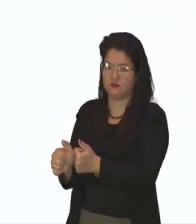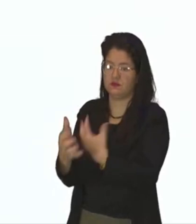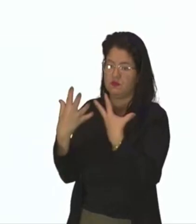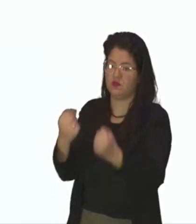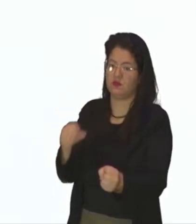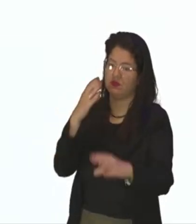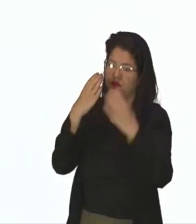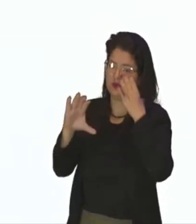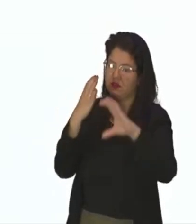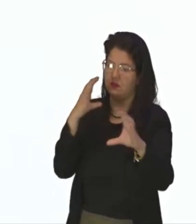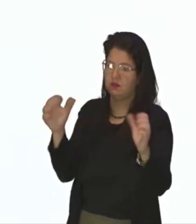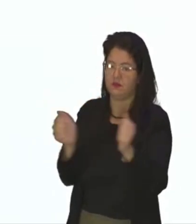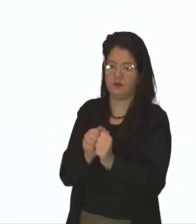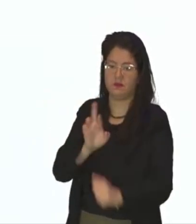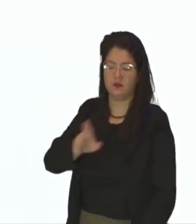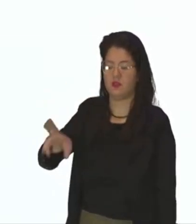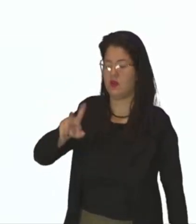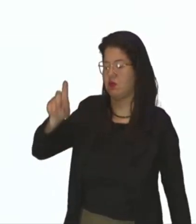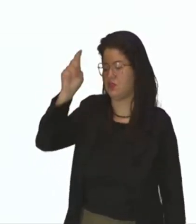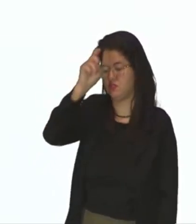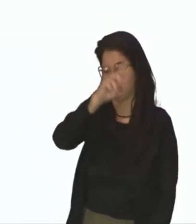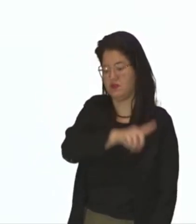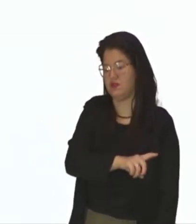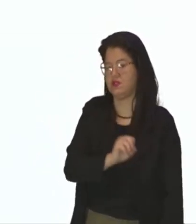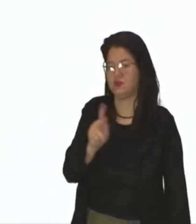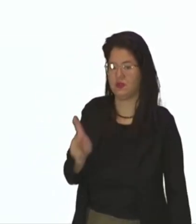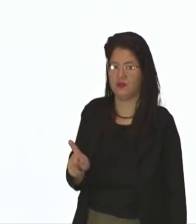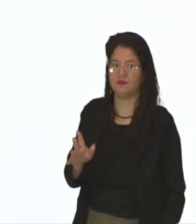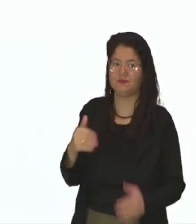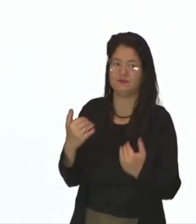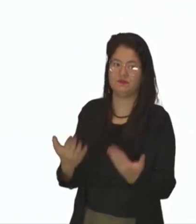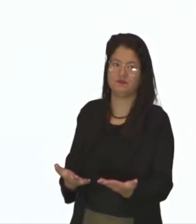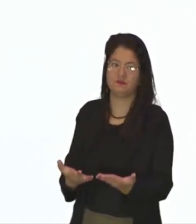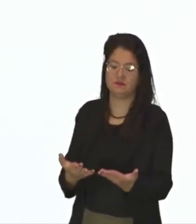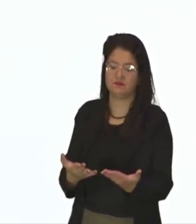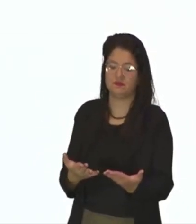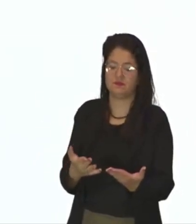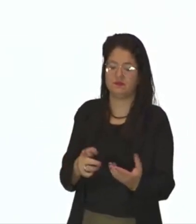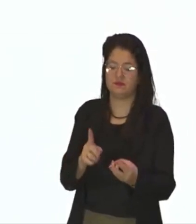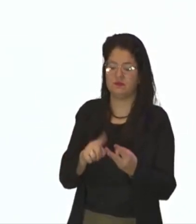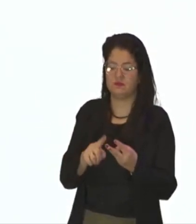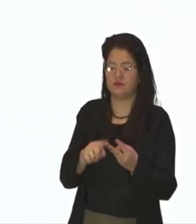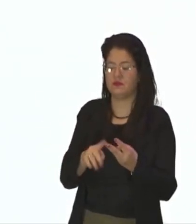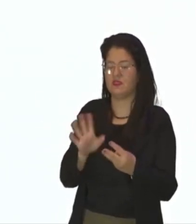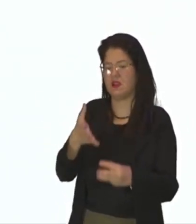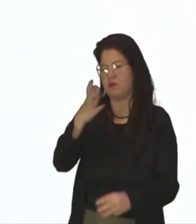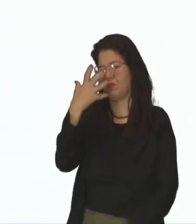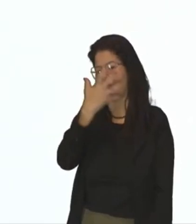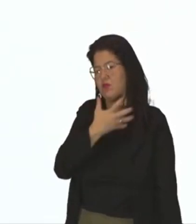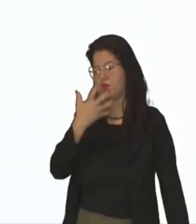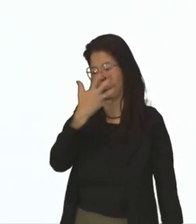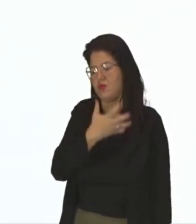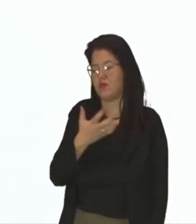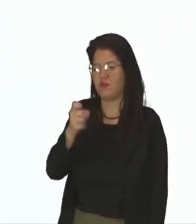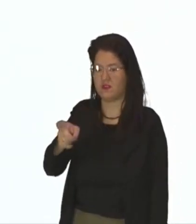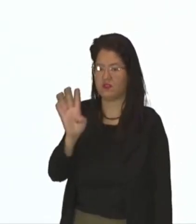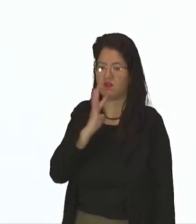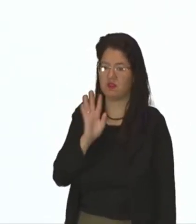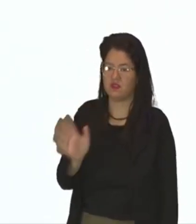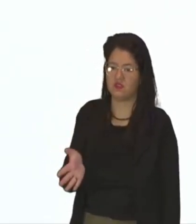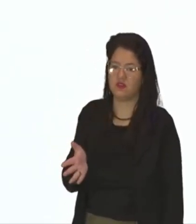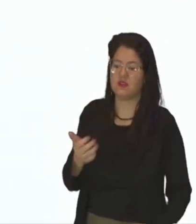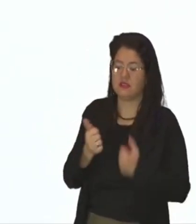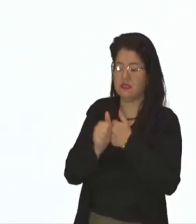cantar junto. Não é difícil, tá? Então assim, ó, o azatô, a música eu acho que vocês conhecem. Seguirei ao meu bom mestre,